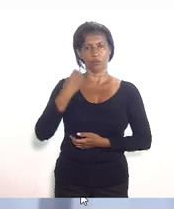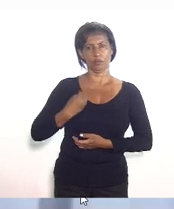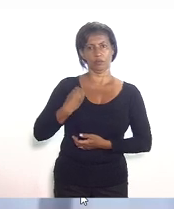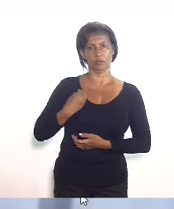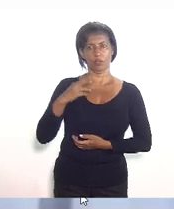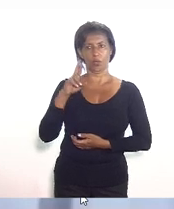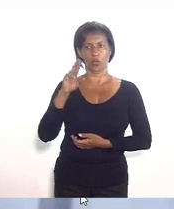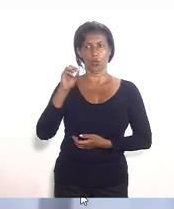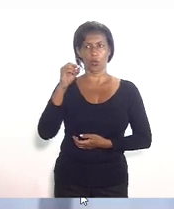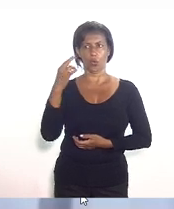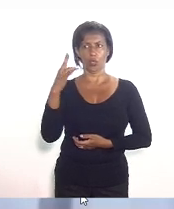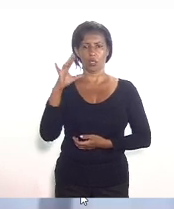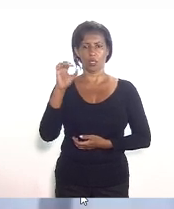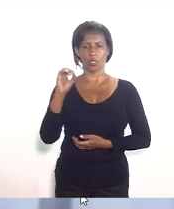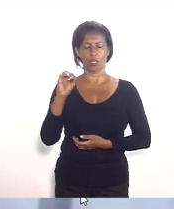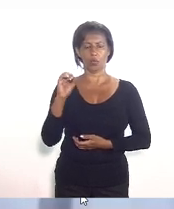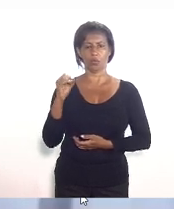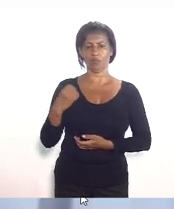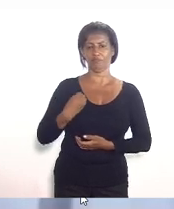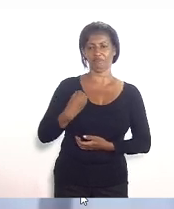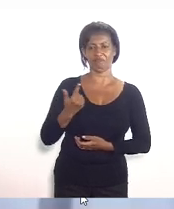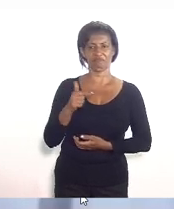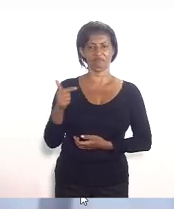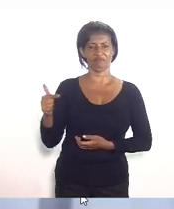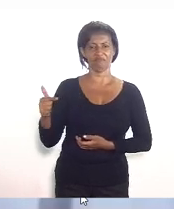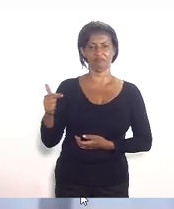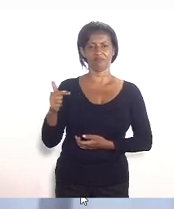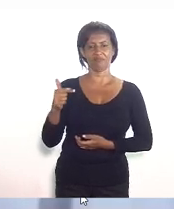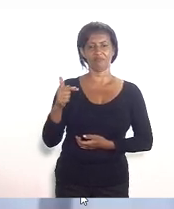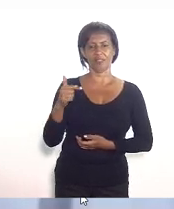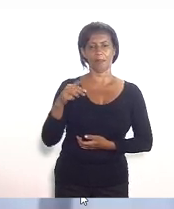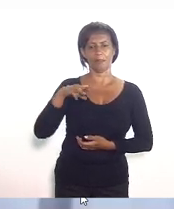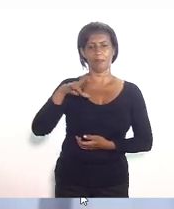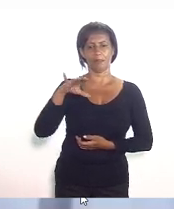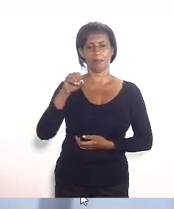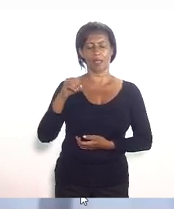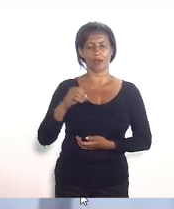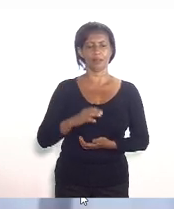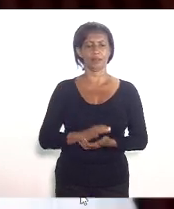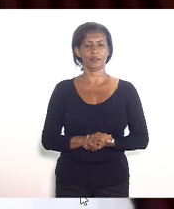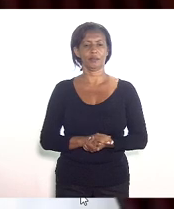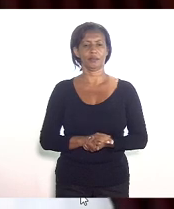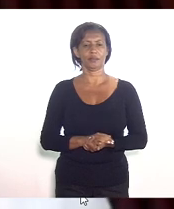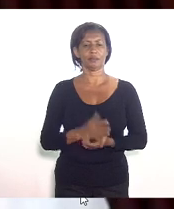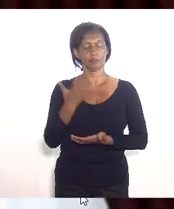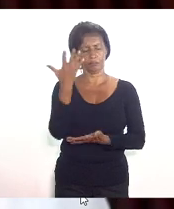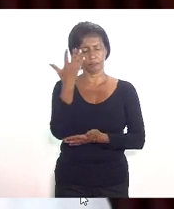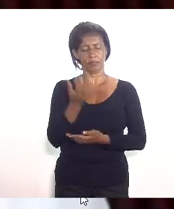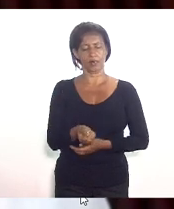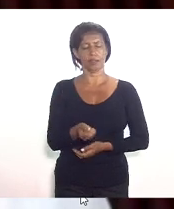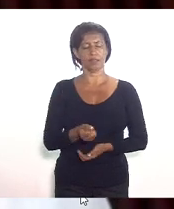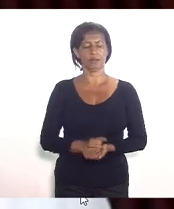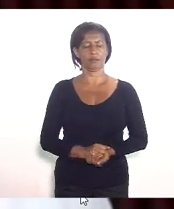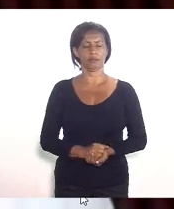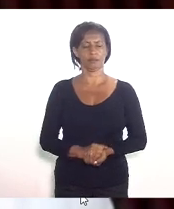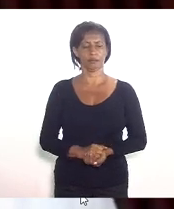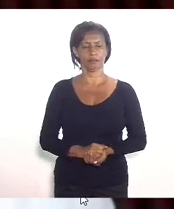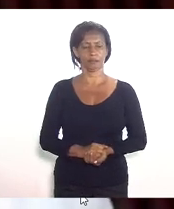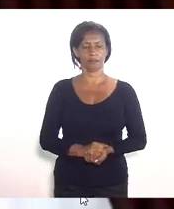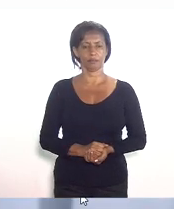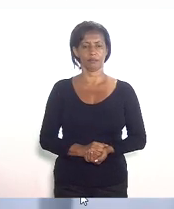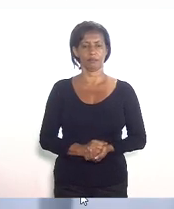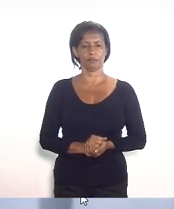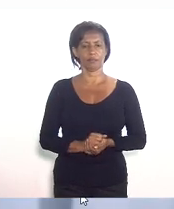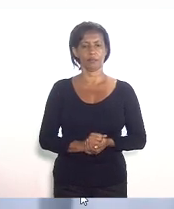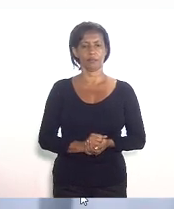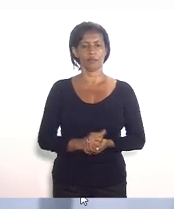Rodrigo Bacelar. Não se encontrando presente, deputado Márcio Pacheco. Favorável, presidente. Com os